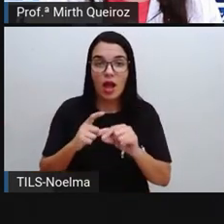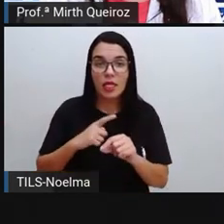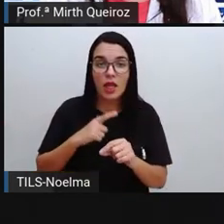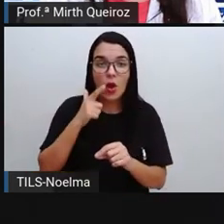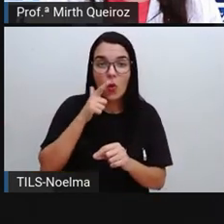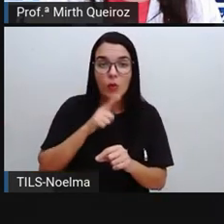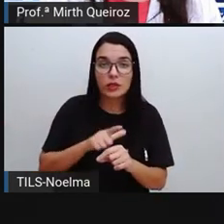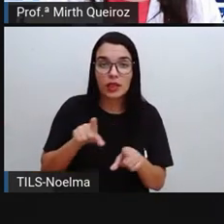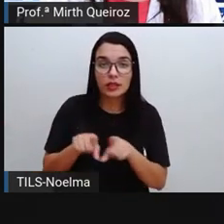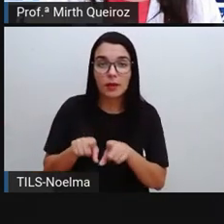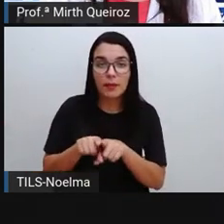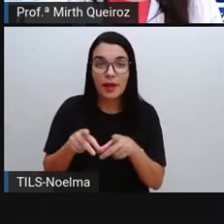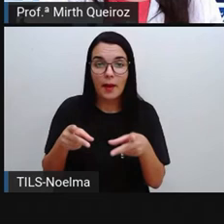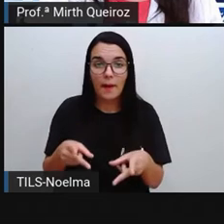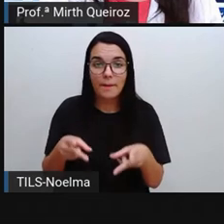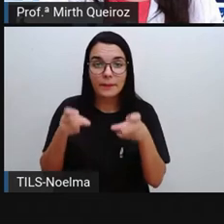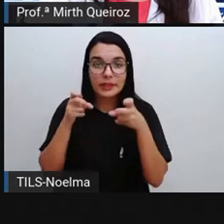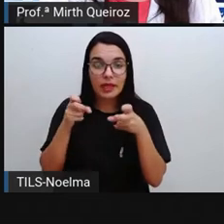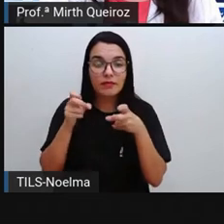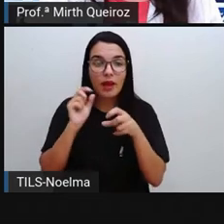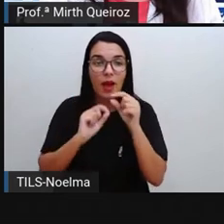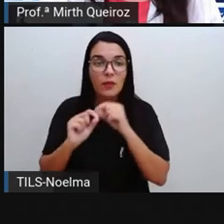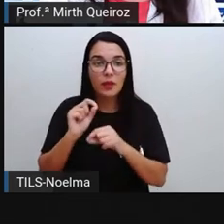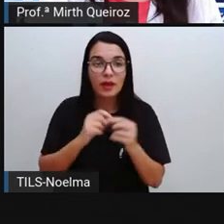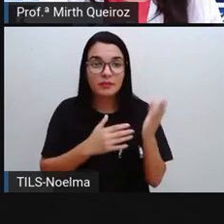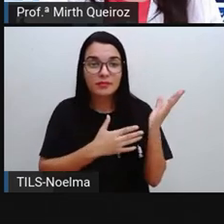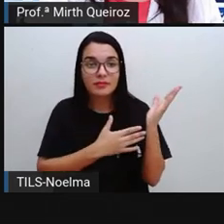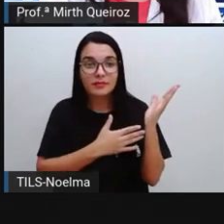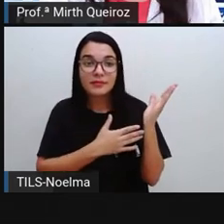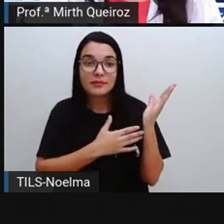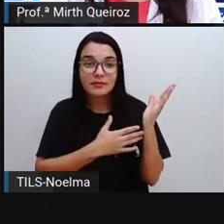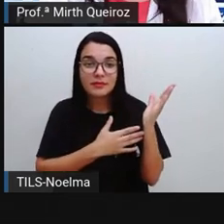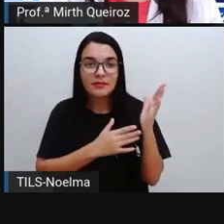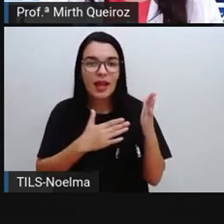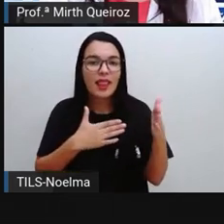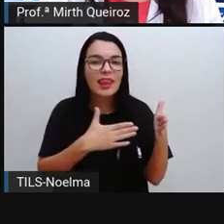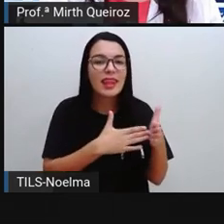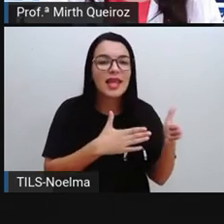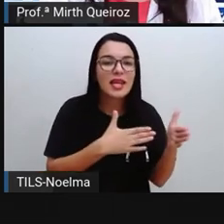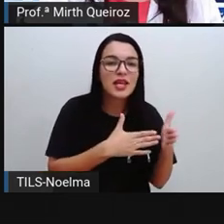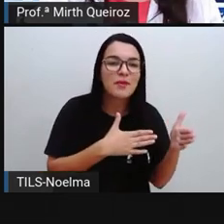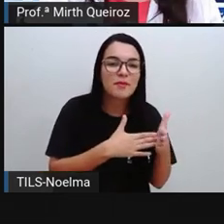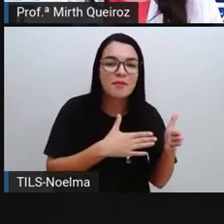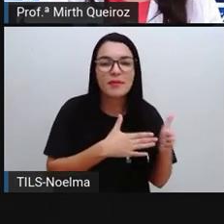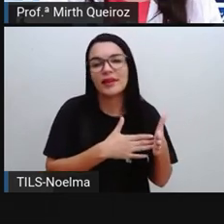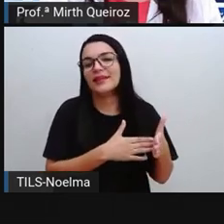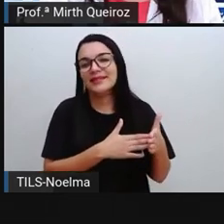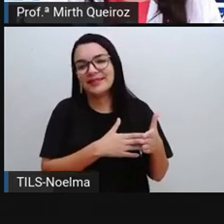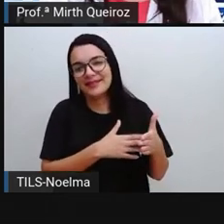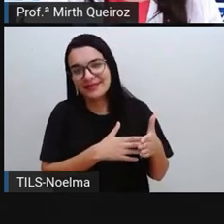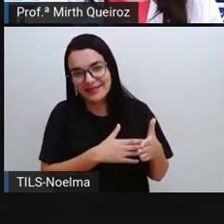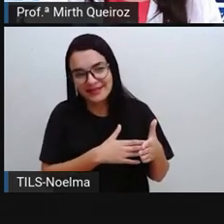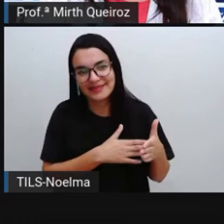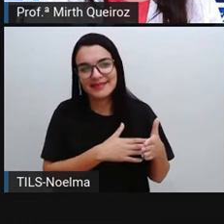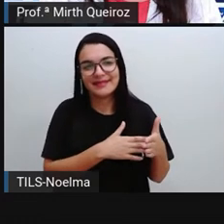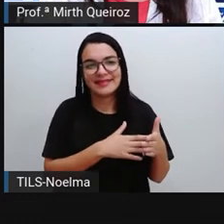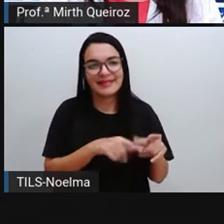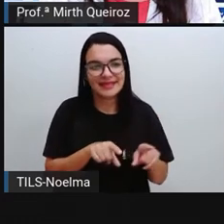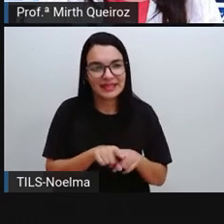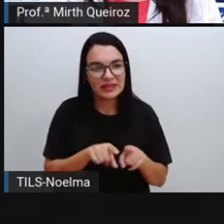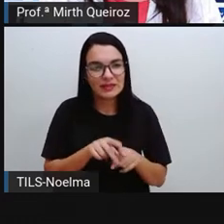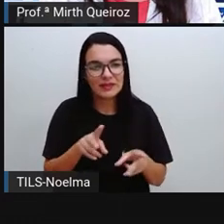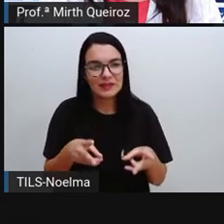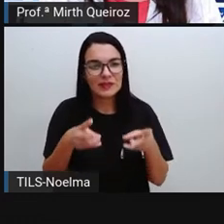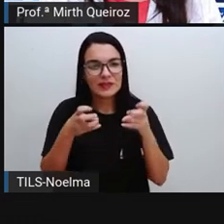também observar o quê? Limite, né? Que a gente consegue aí ver o